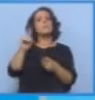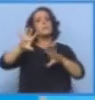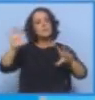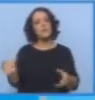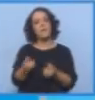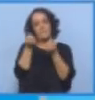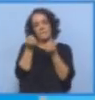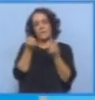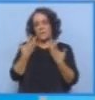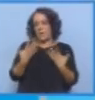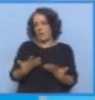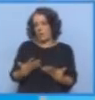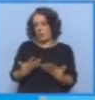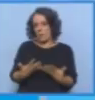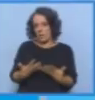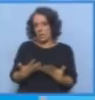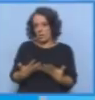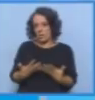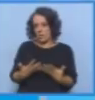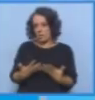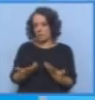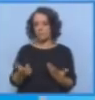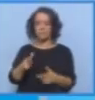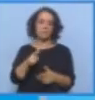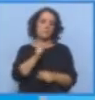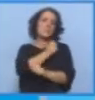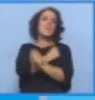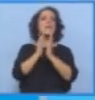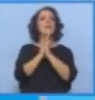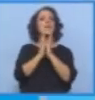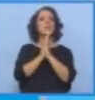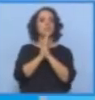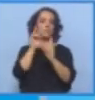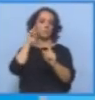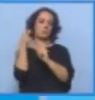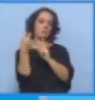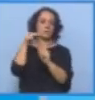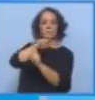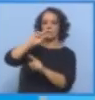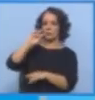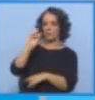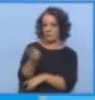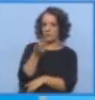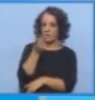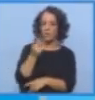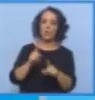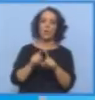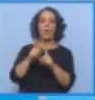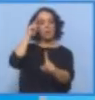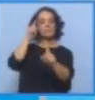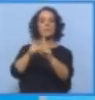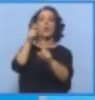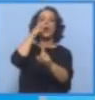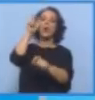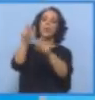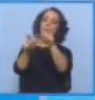nossos dias, não é? E temos que a Igreja caminha nesta dupla perspectiva, encaminhando desde já a humanidade para aquela que será a